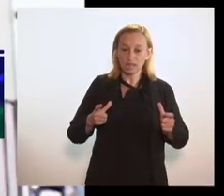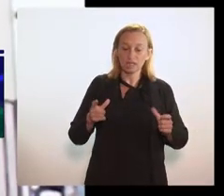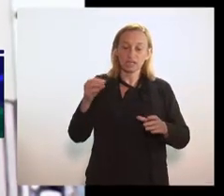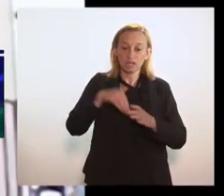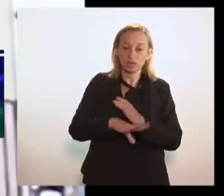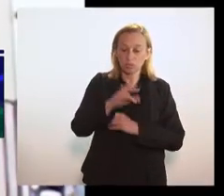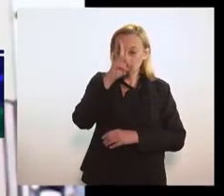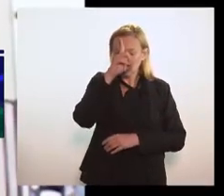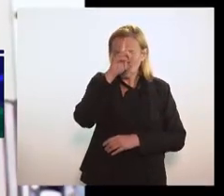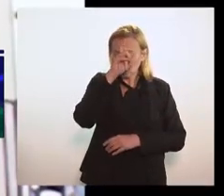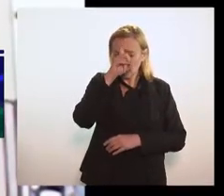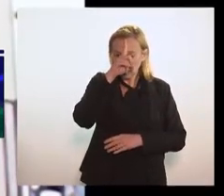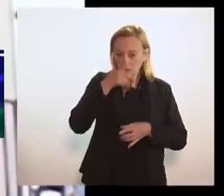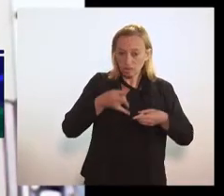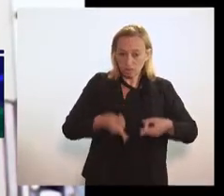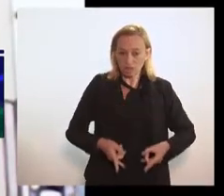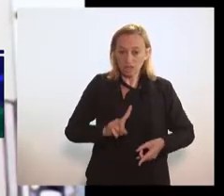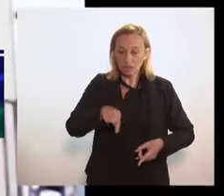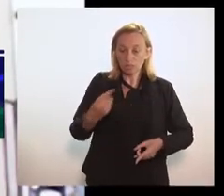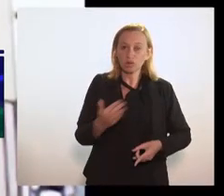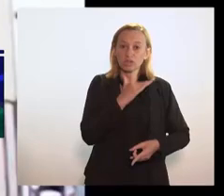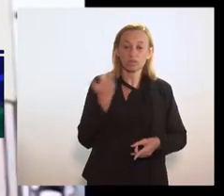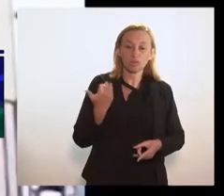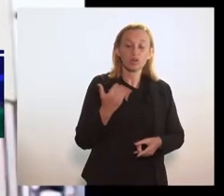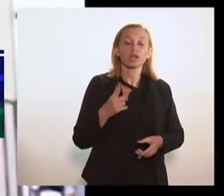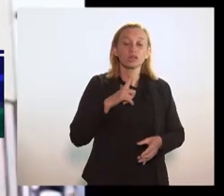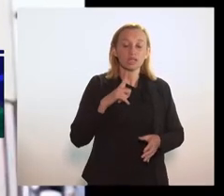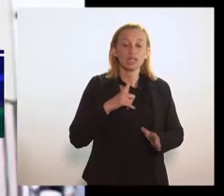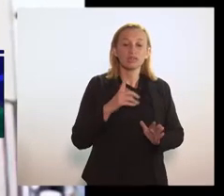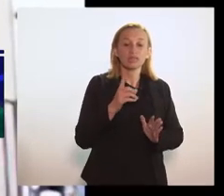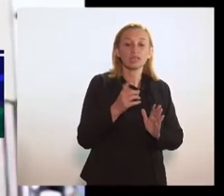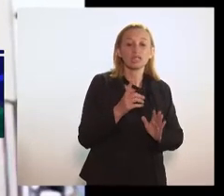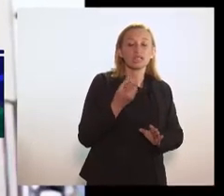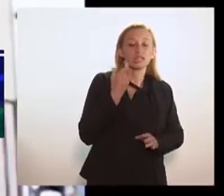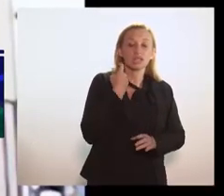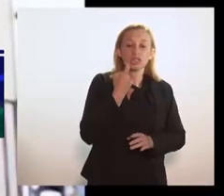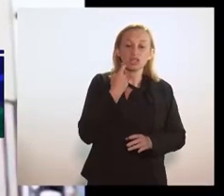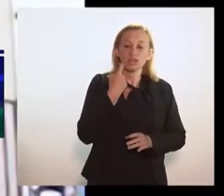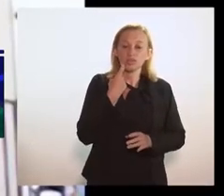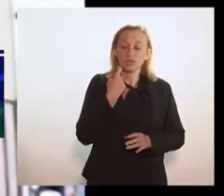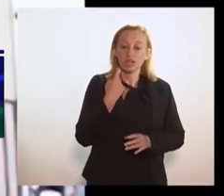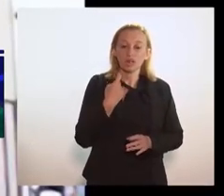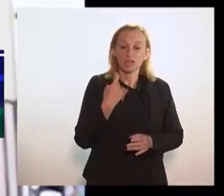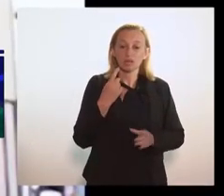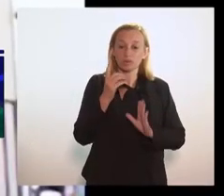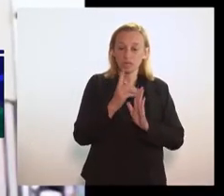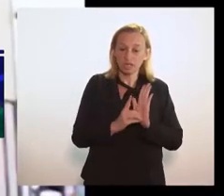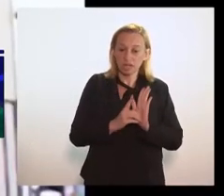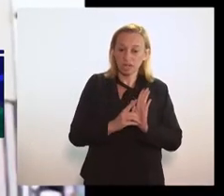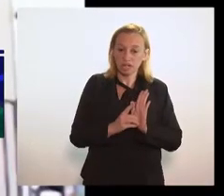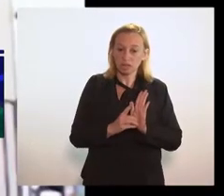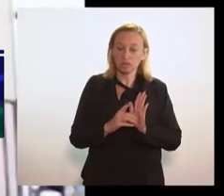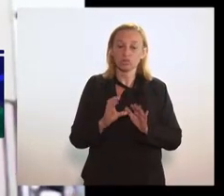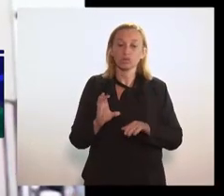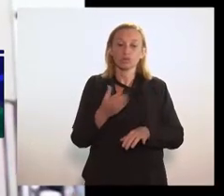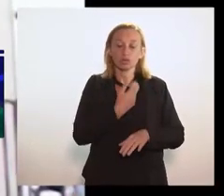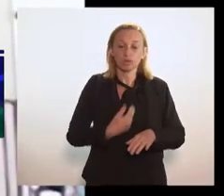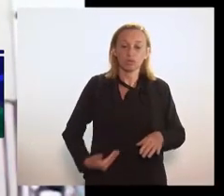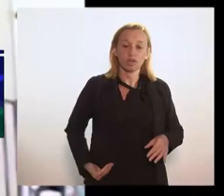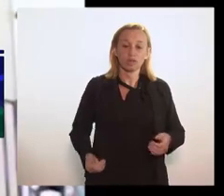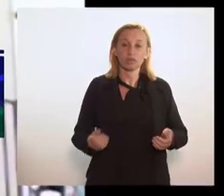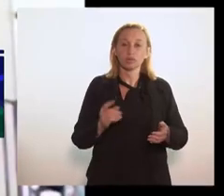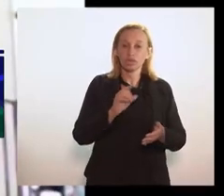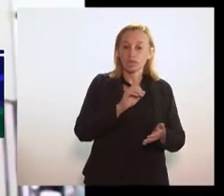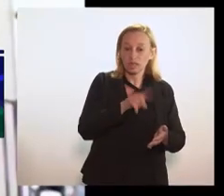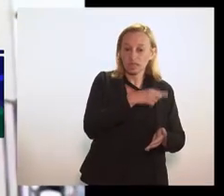mortes. E a gente teve na sexta-feira um decreto do governador que suspendeu um decreto anterior que previa que